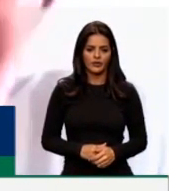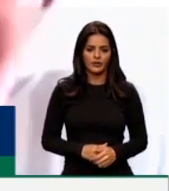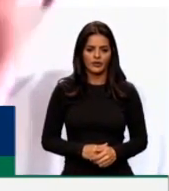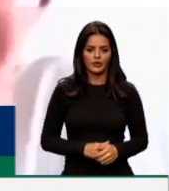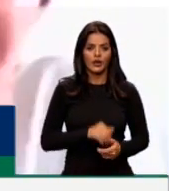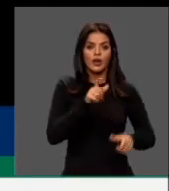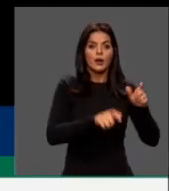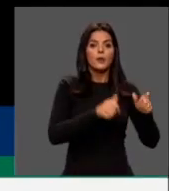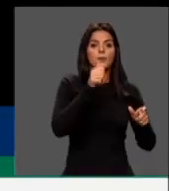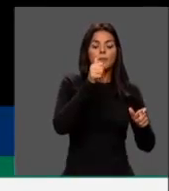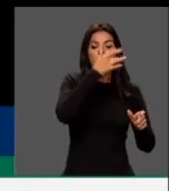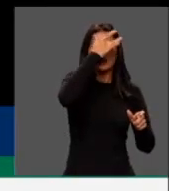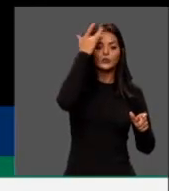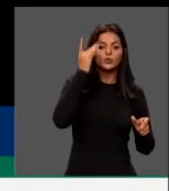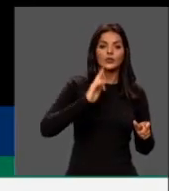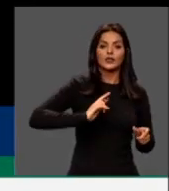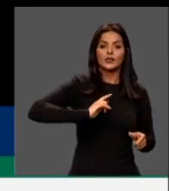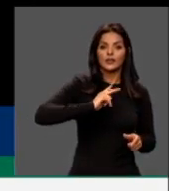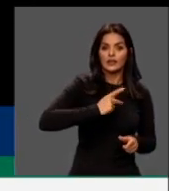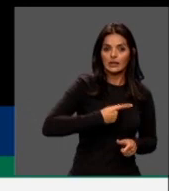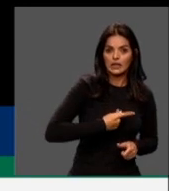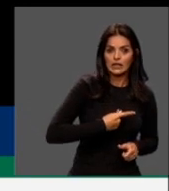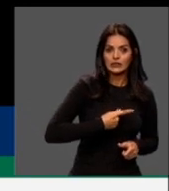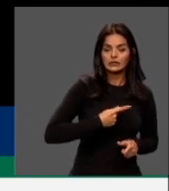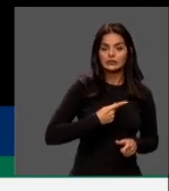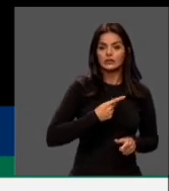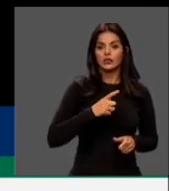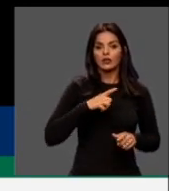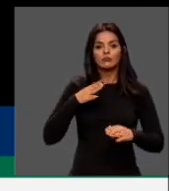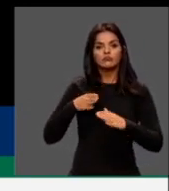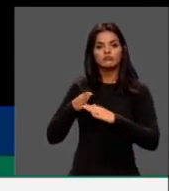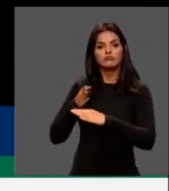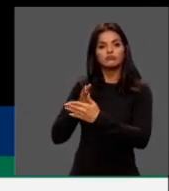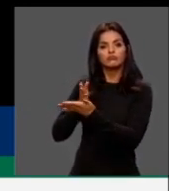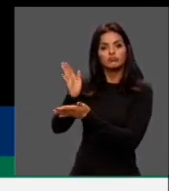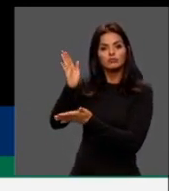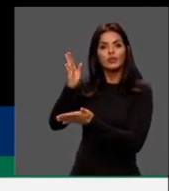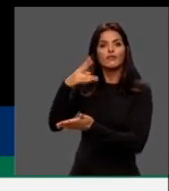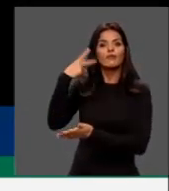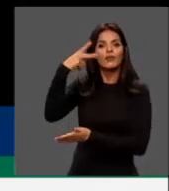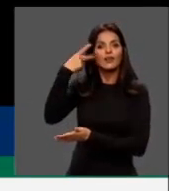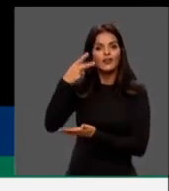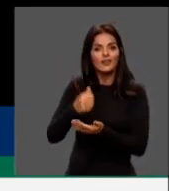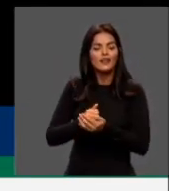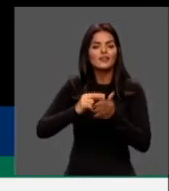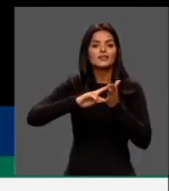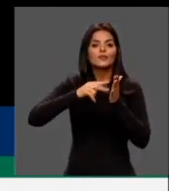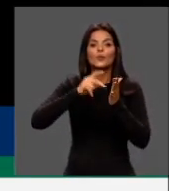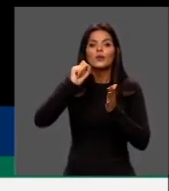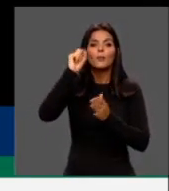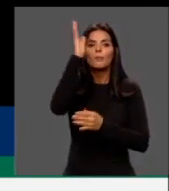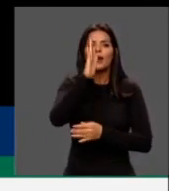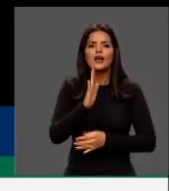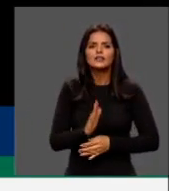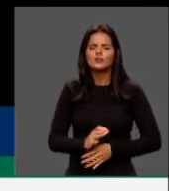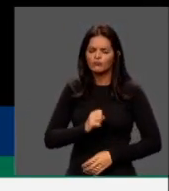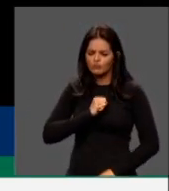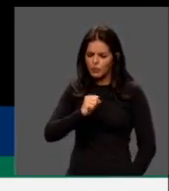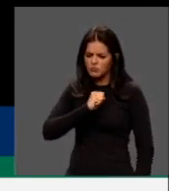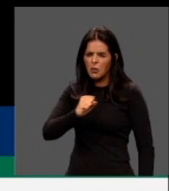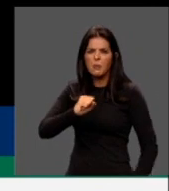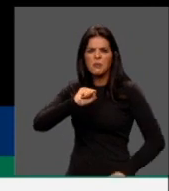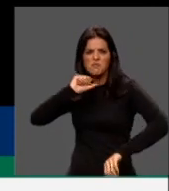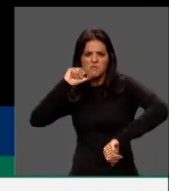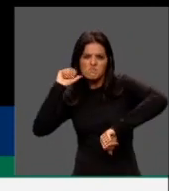pessoas trans ocupando espaços nas assembleias legislativas, espaços de poder. Isso significa um Brasil que pulsa, né? Que pulsa e que